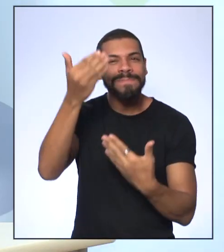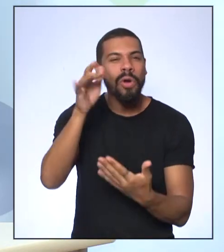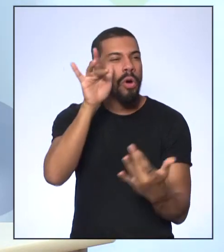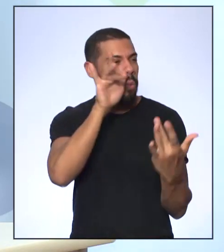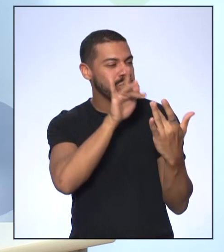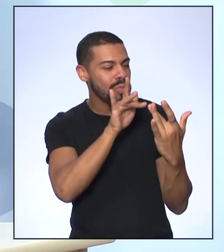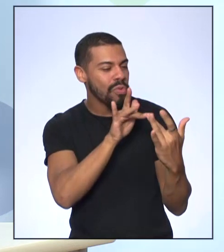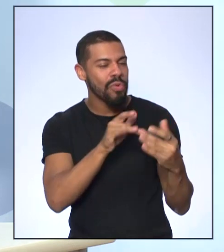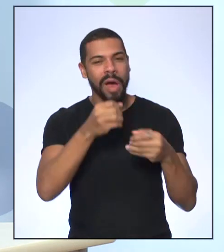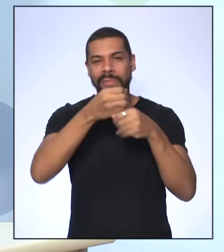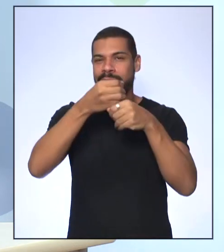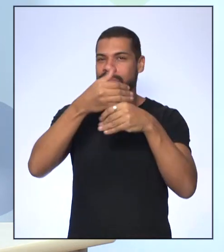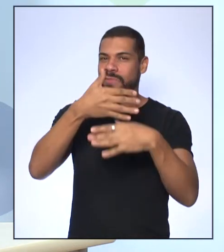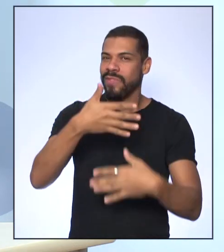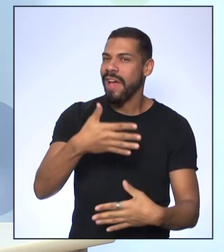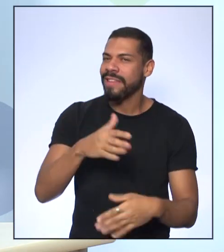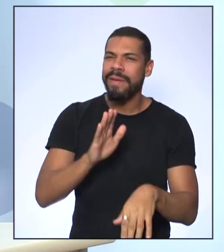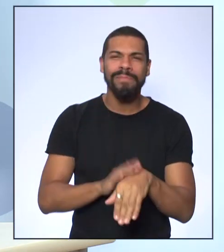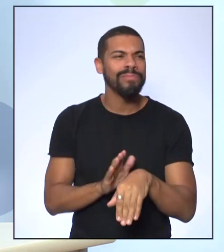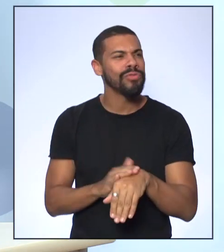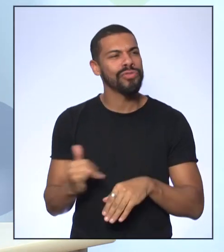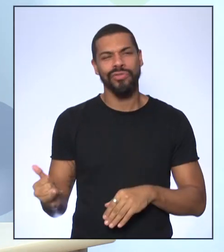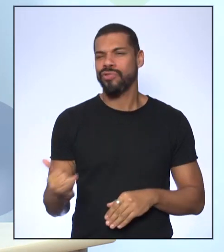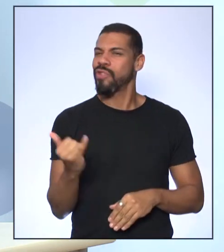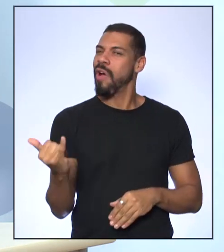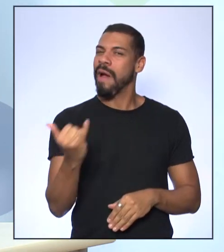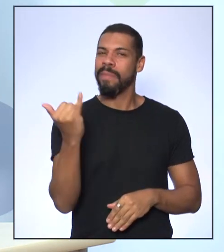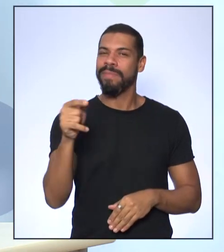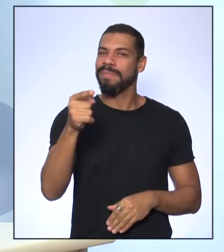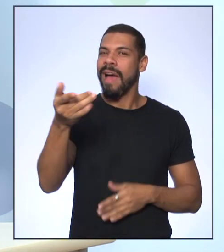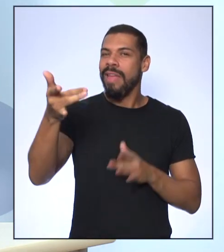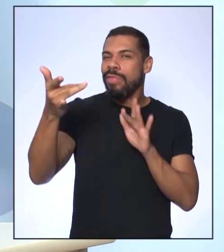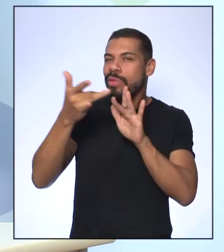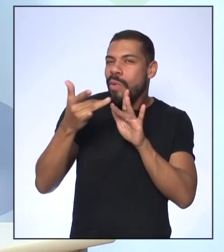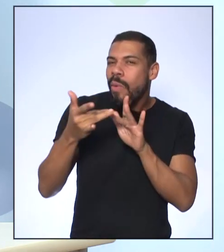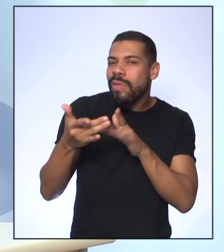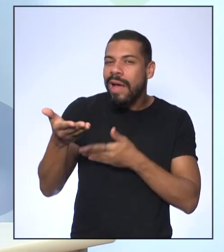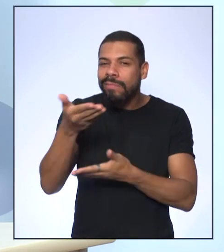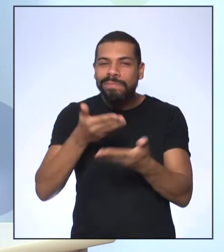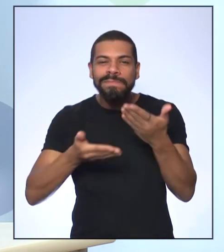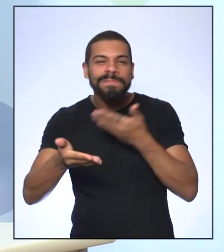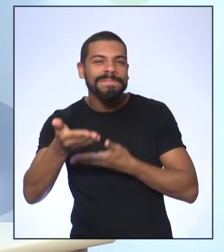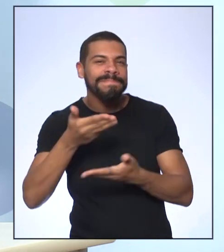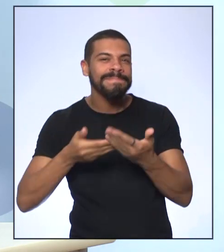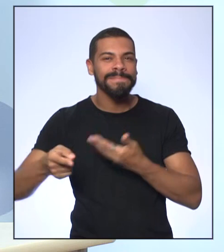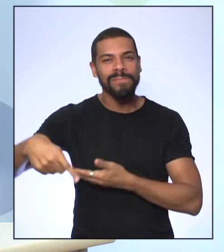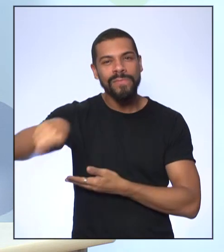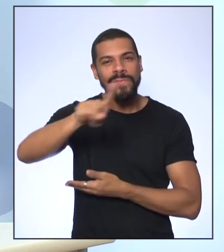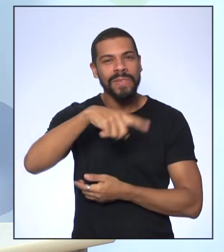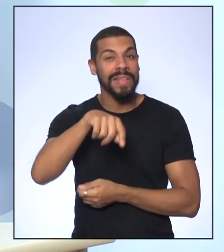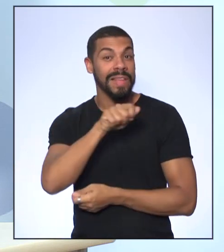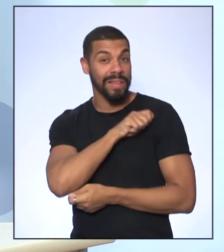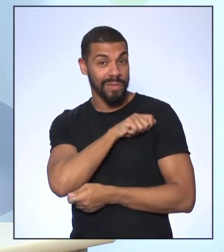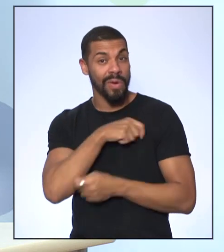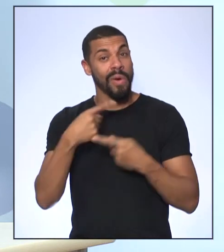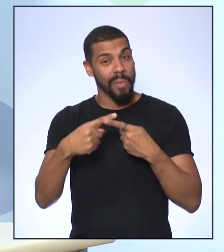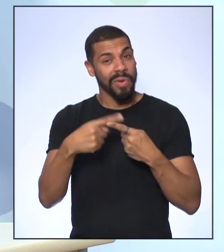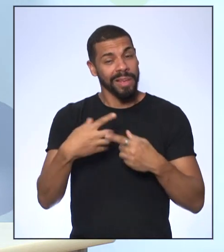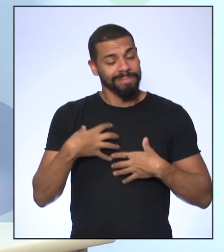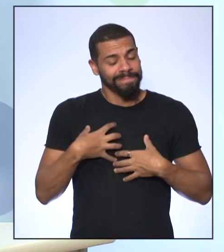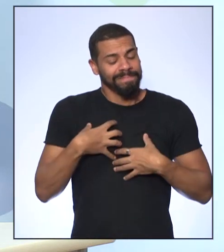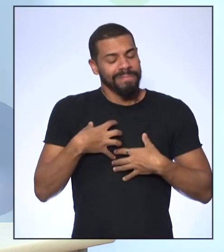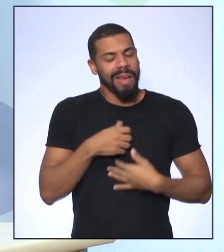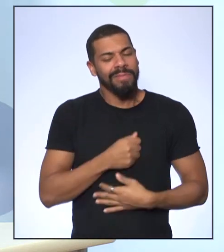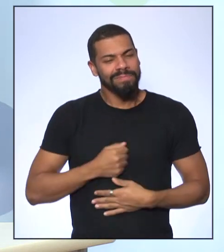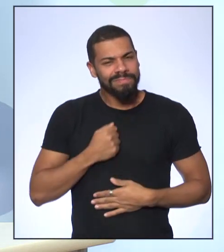vocês pelo chat, é muito importante para nós professores termos esse contato, essa interação de vocês, porque a gente sente muita falta, né, da